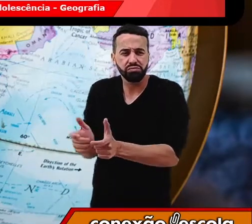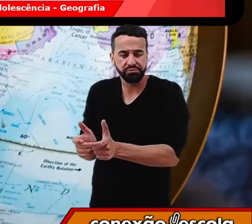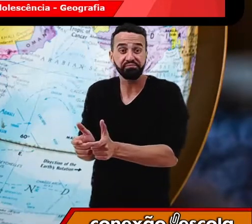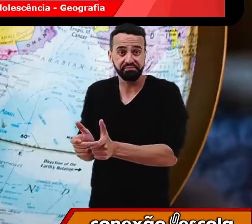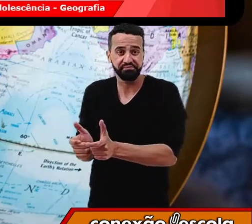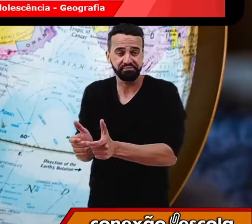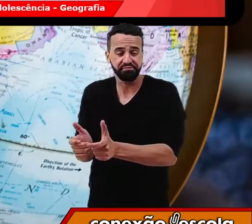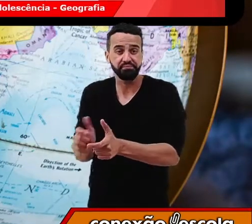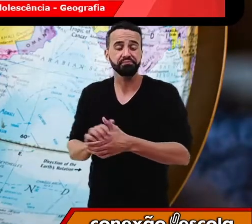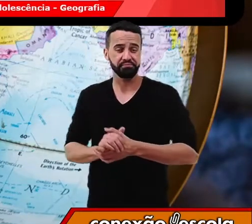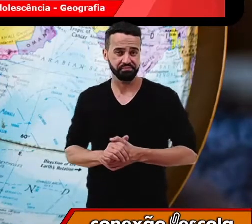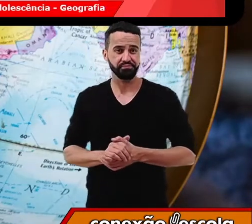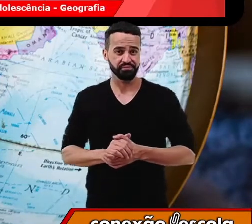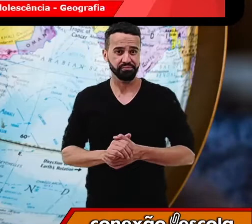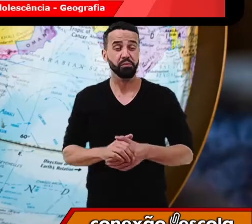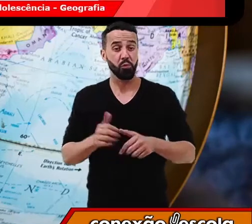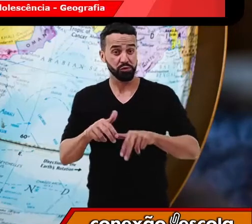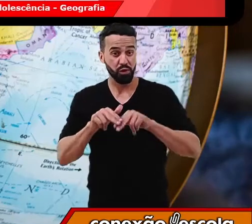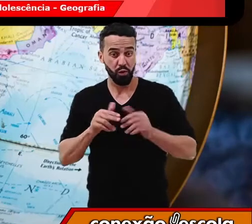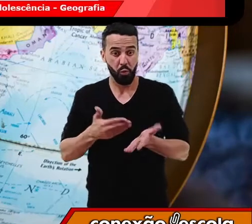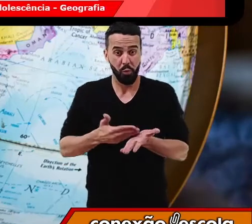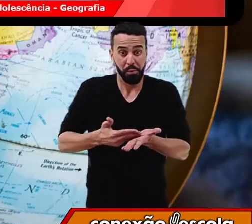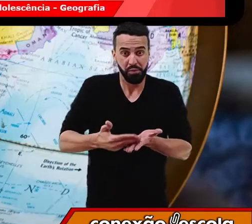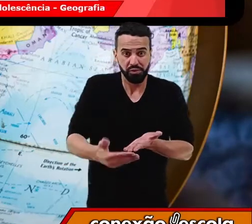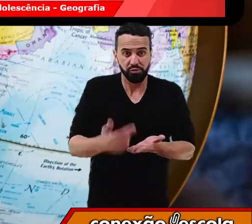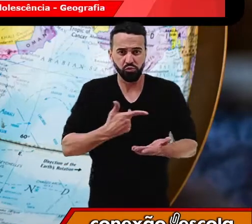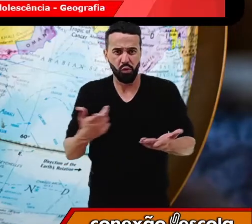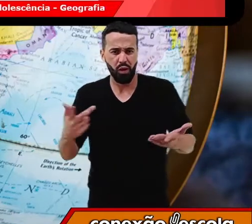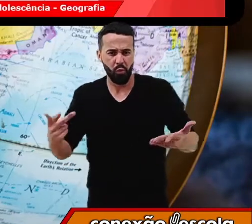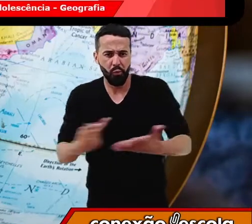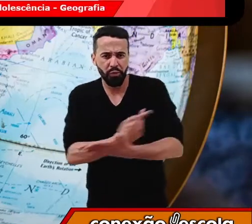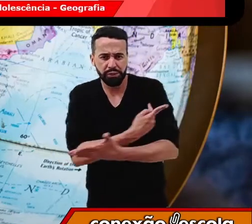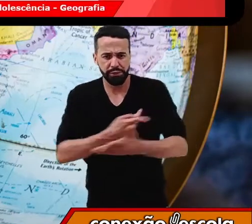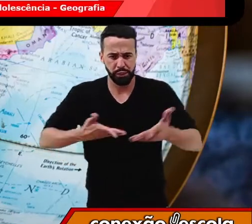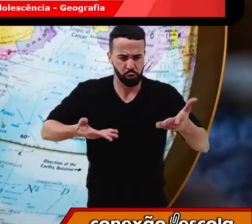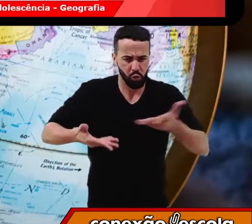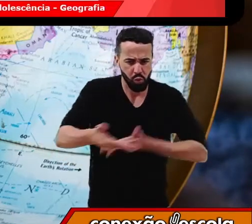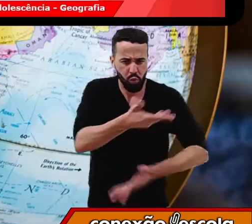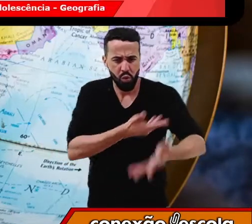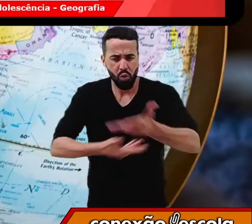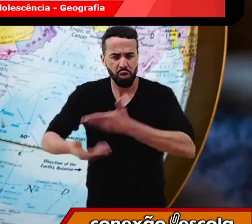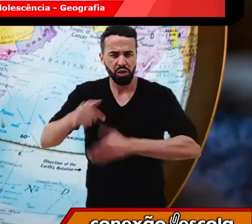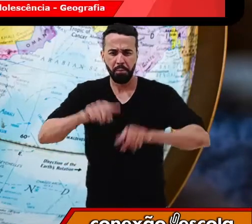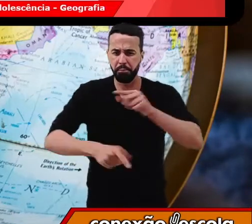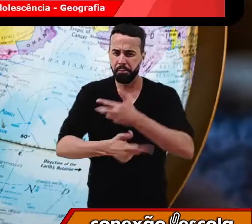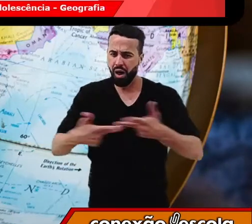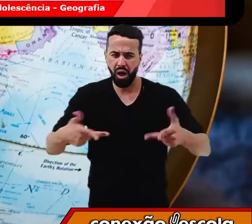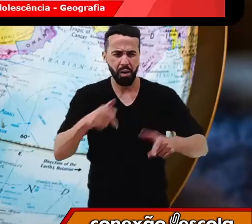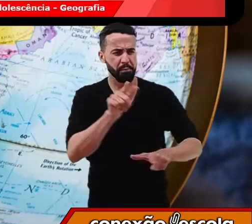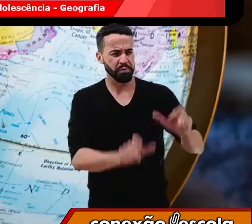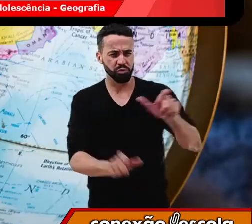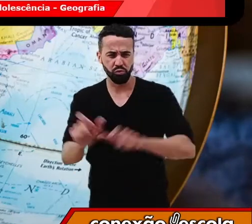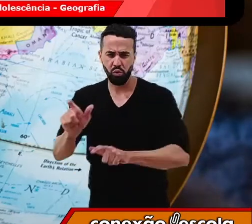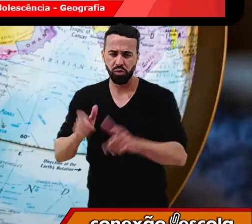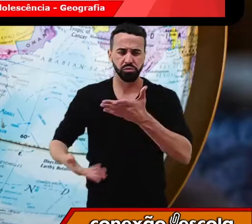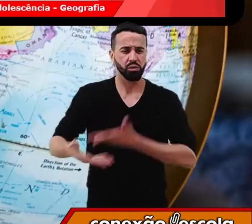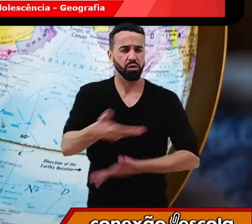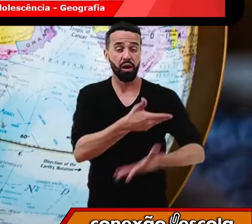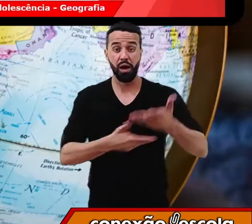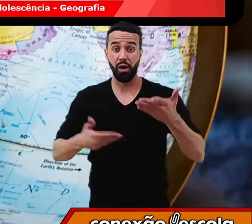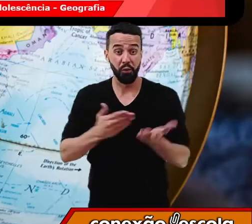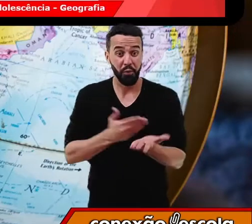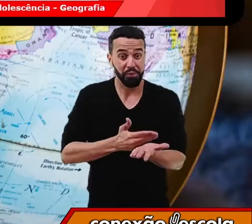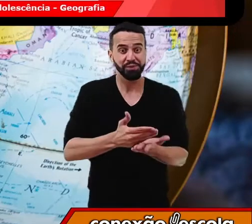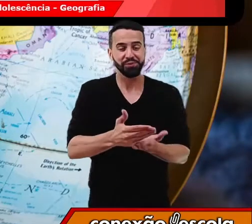isso, o início dos fluxos, das trocas de pessoas, de mercadorias, se dá ali mais ou menos